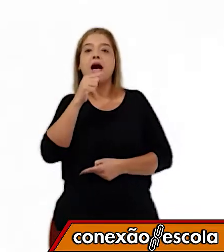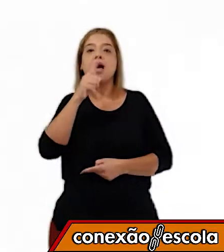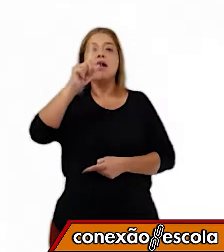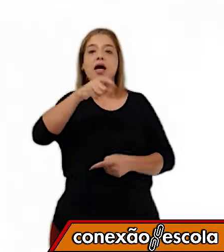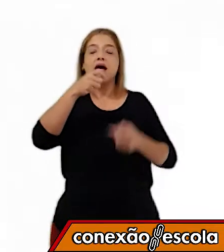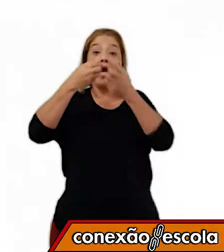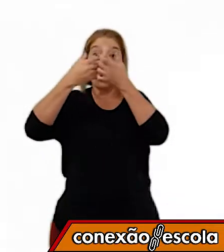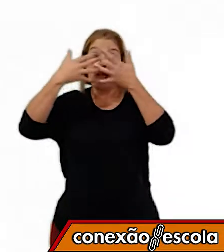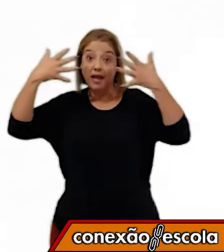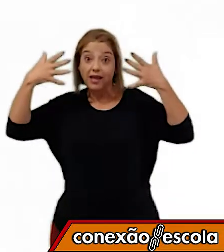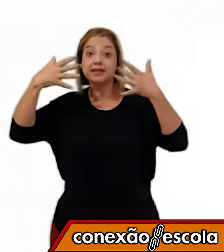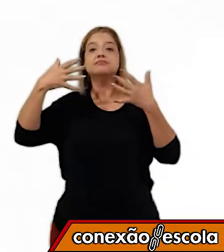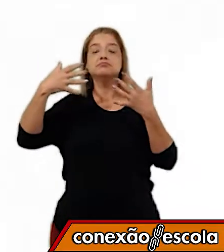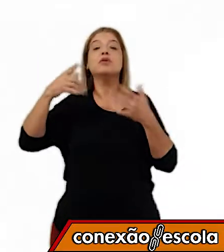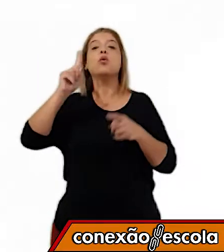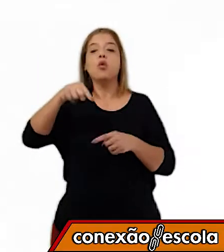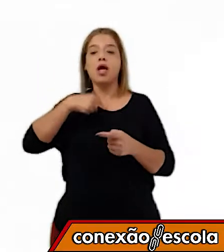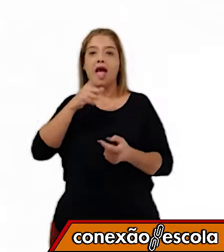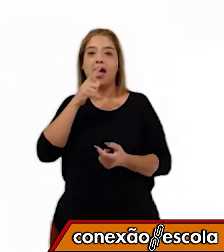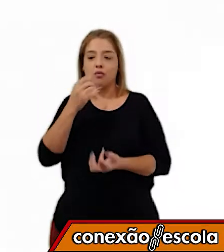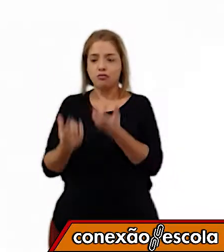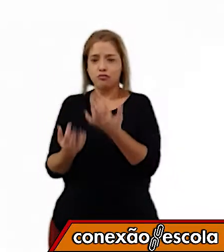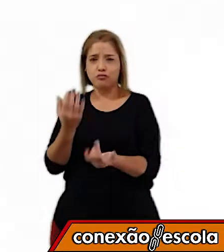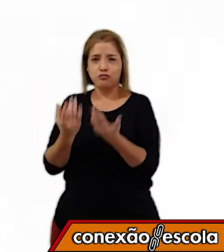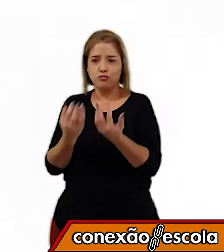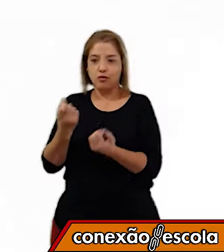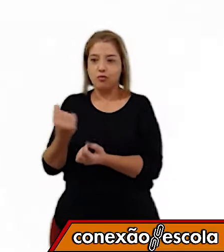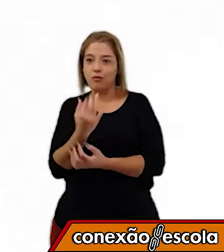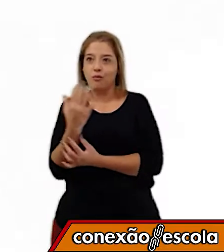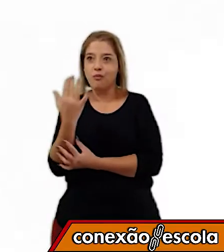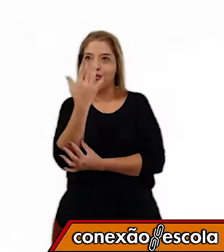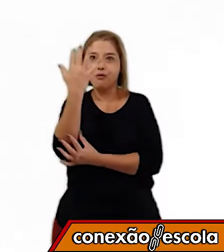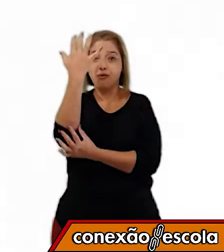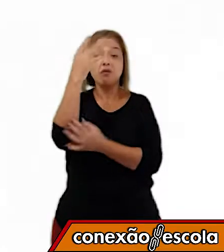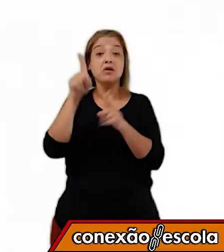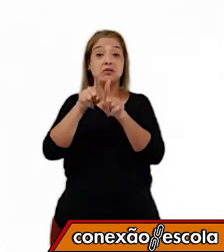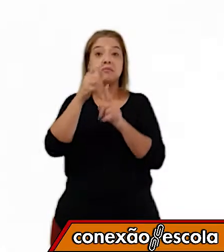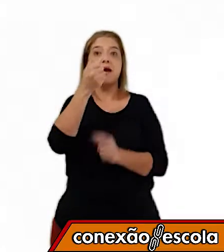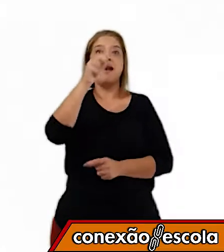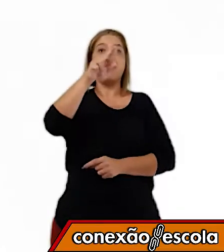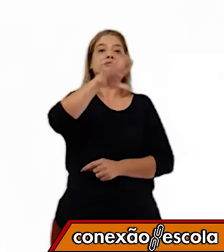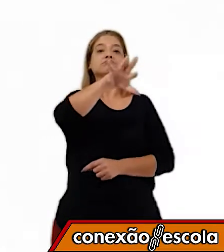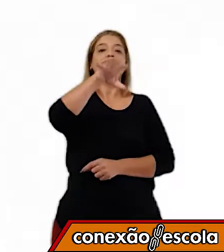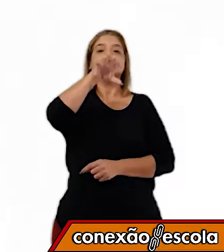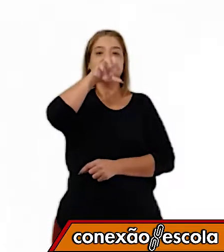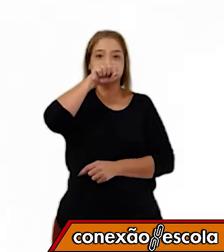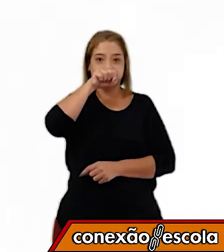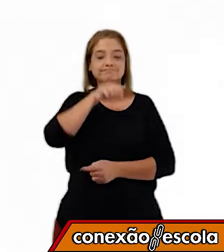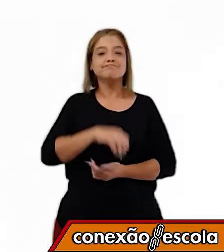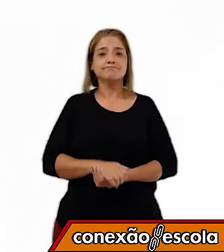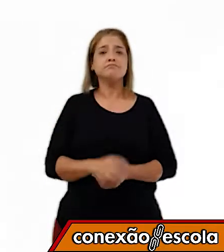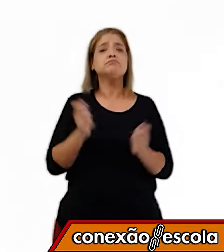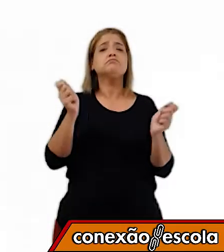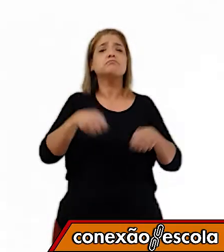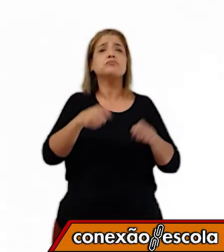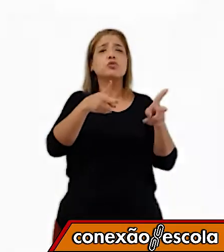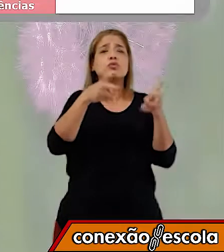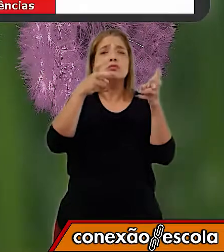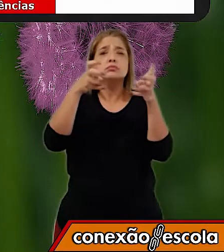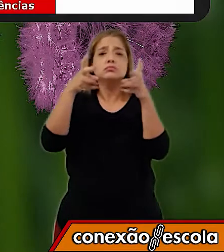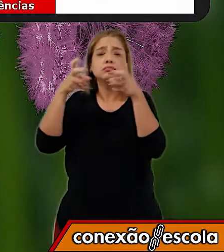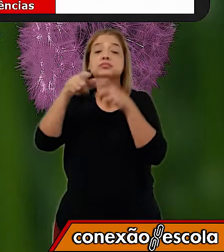quando fervemos a água, ou mesmo no ar que a gente respira. Basta observar quando alguém